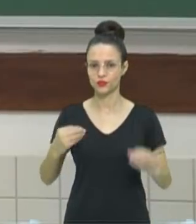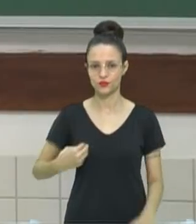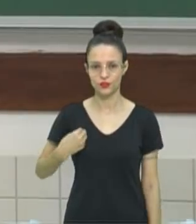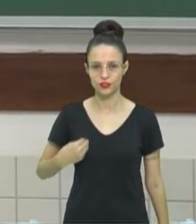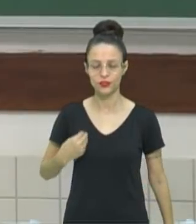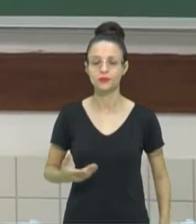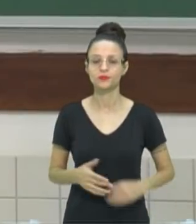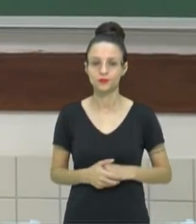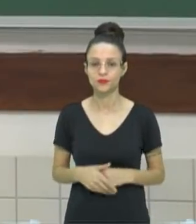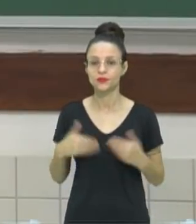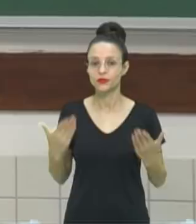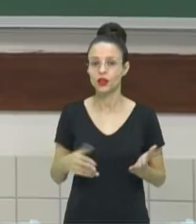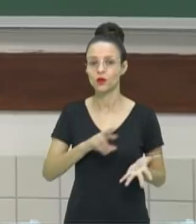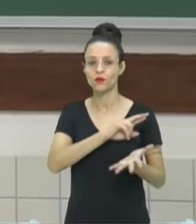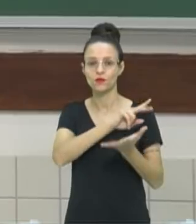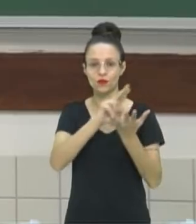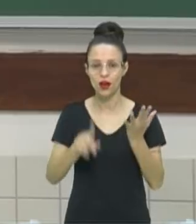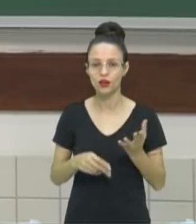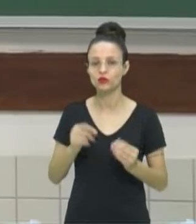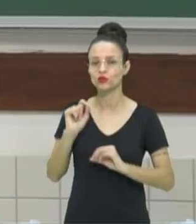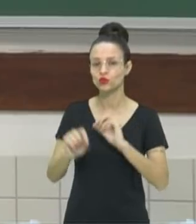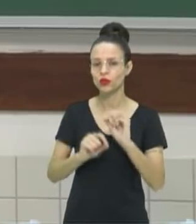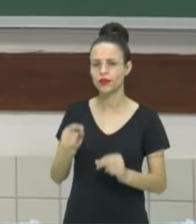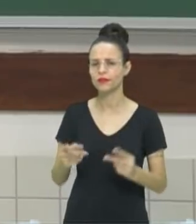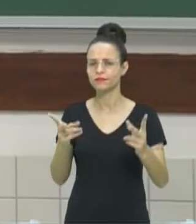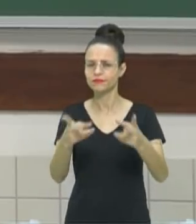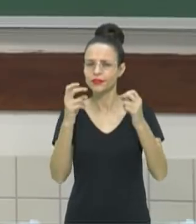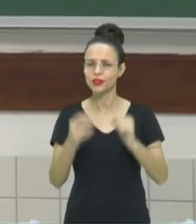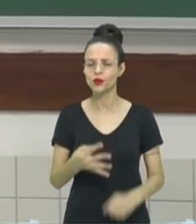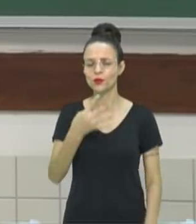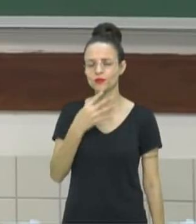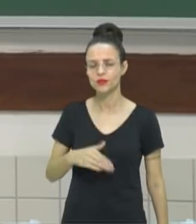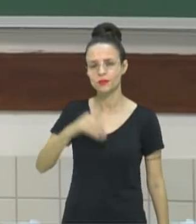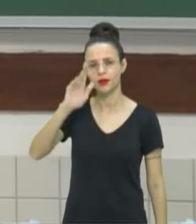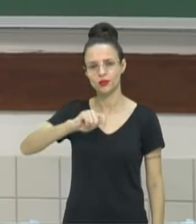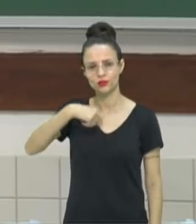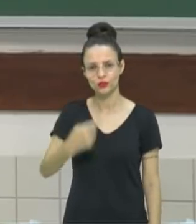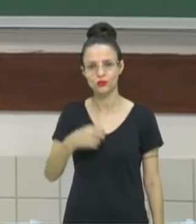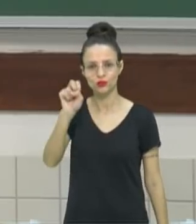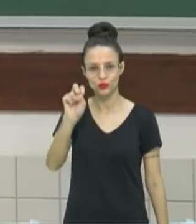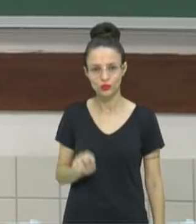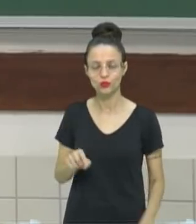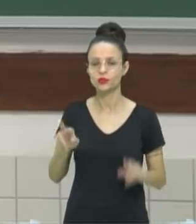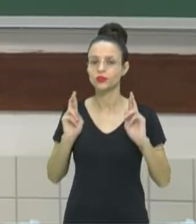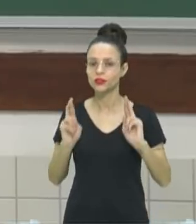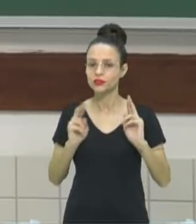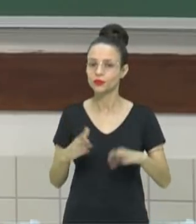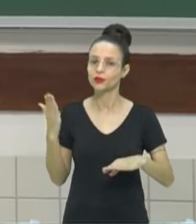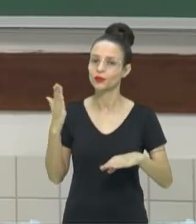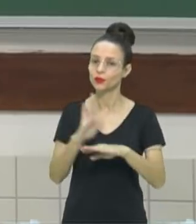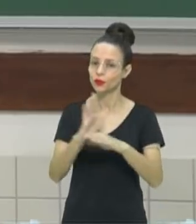de vida. Então, são vários dados ali que fazem a gente conhecer um pouquinho mais a região sul. Espero ter